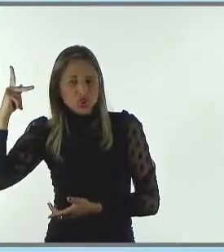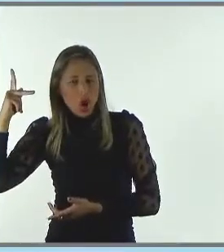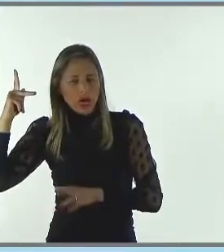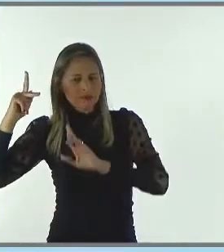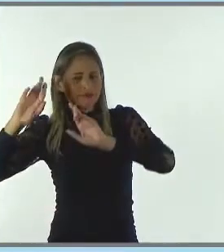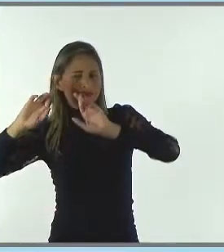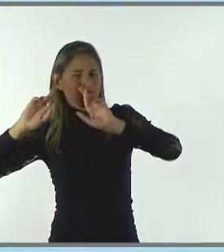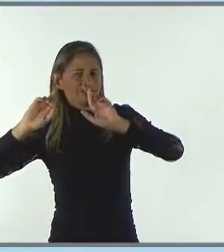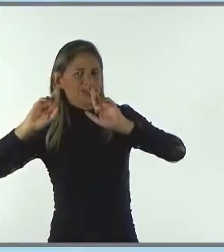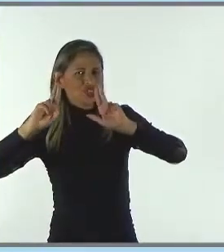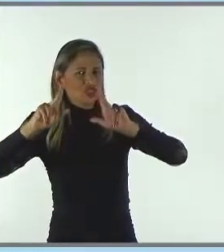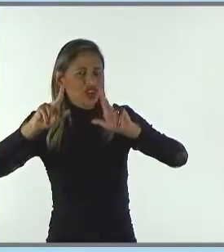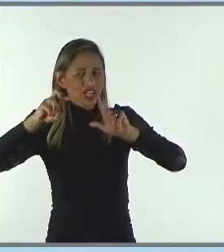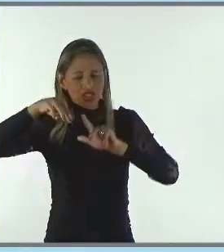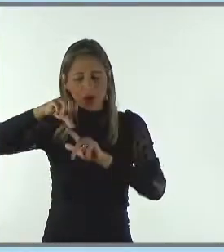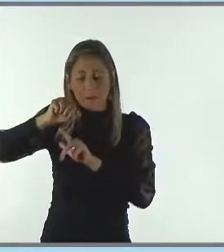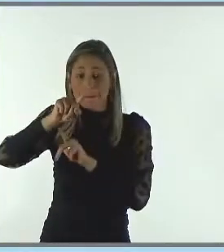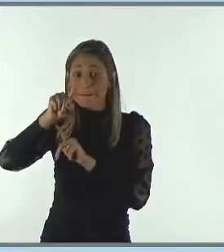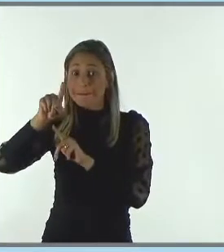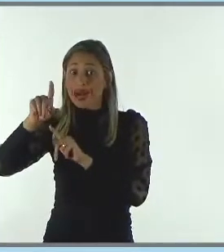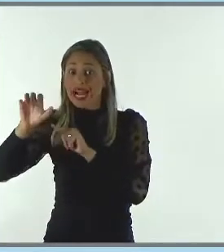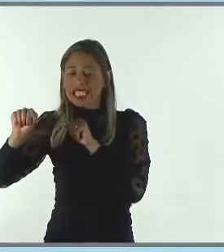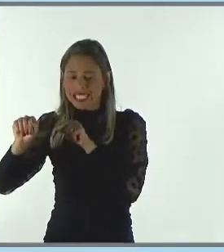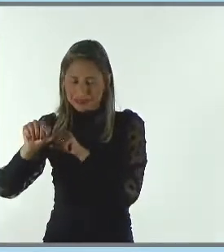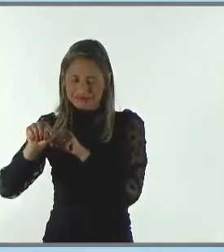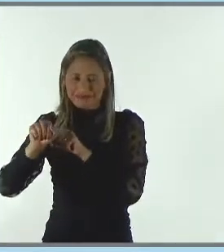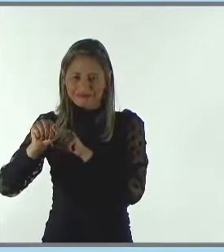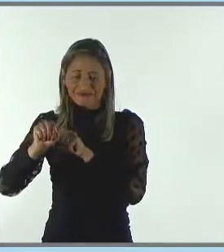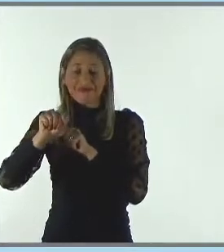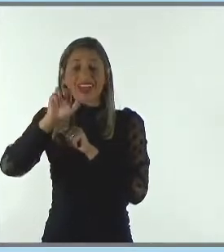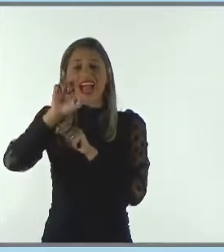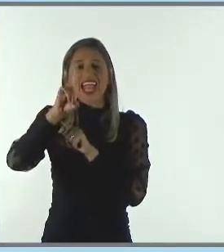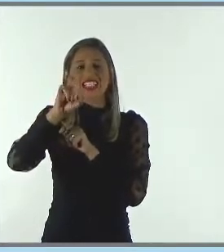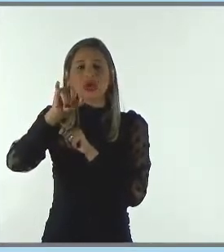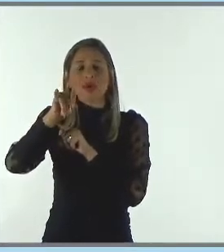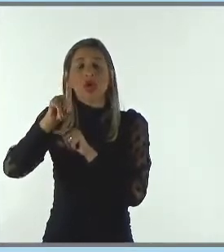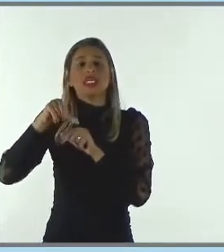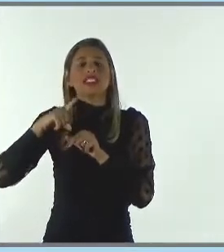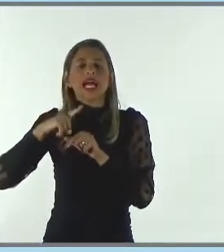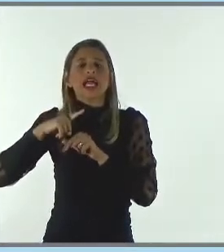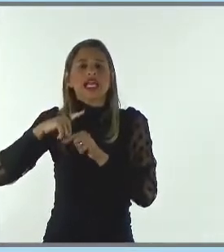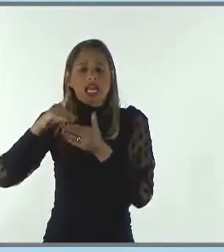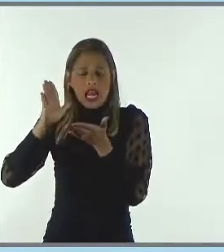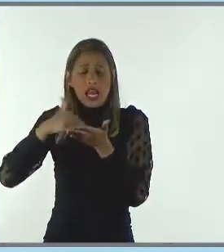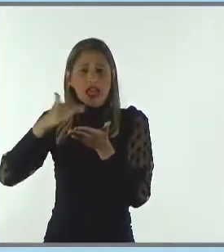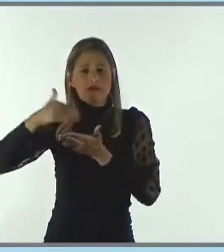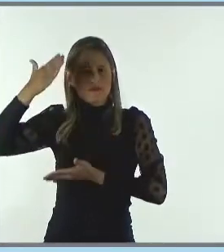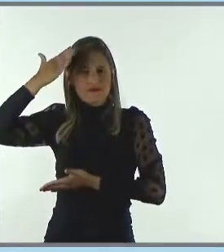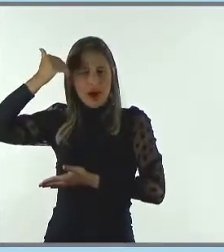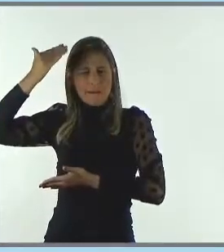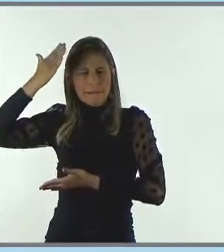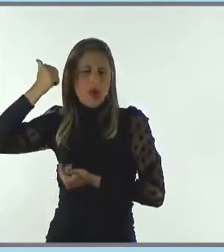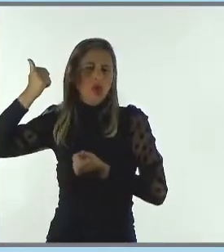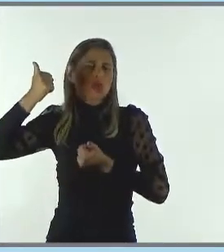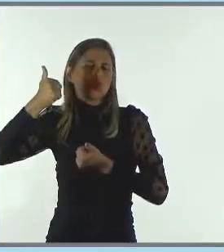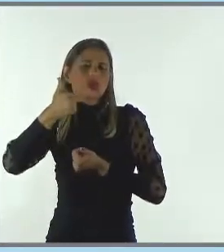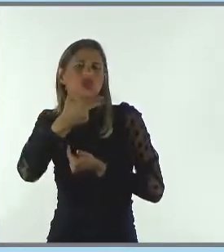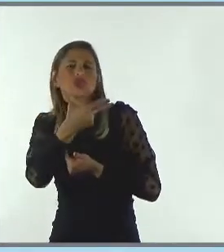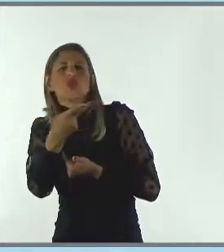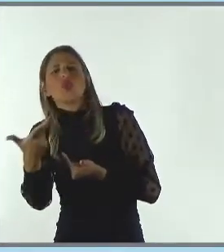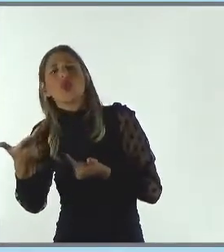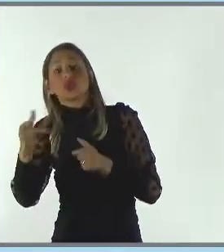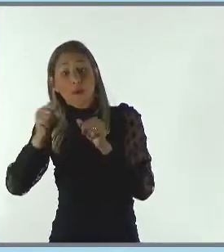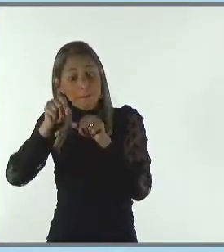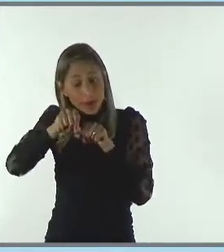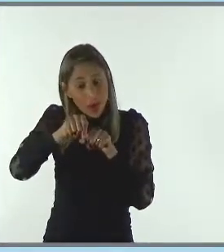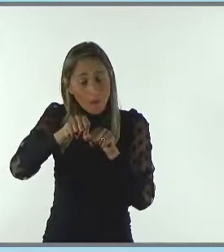trançada com a história da massa. O Edmilson tem livros de sucesso pela Masa Edições, né?